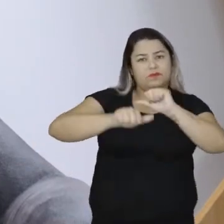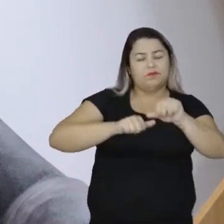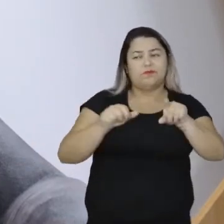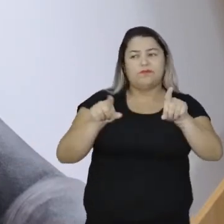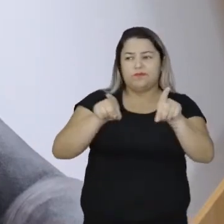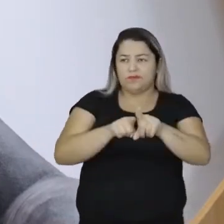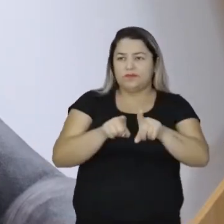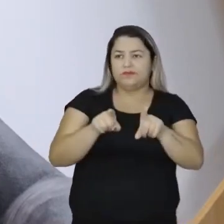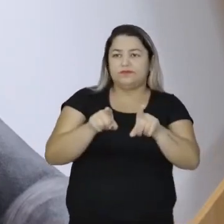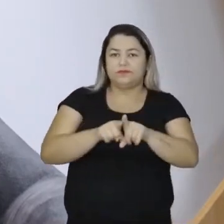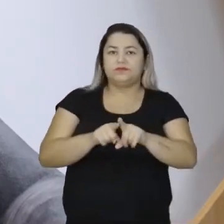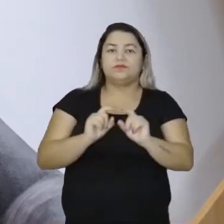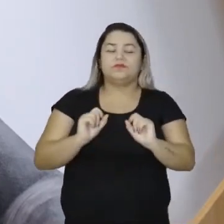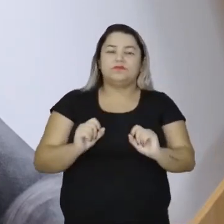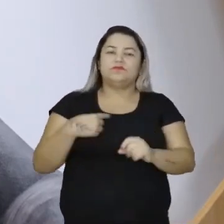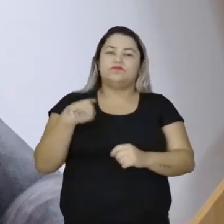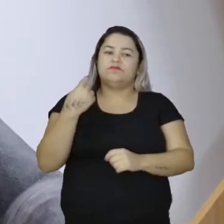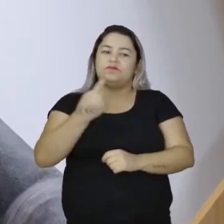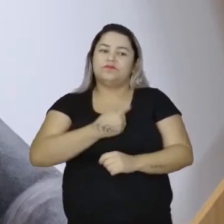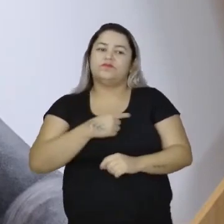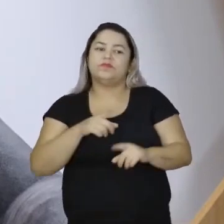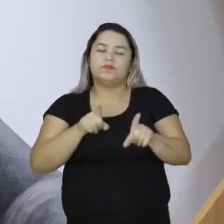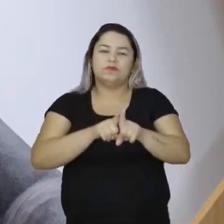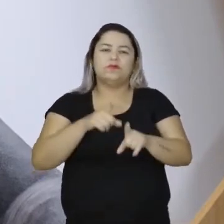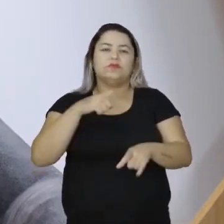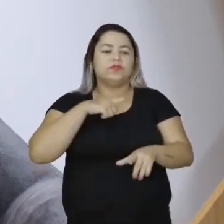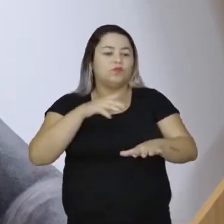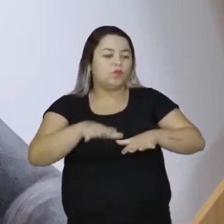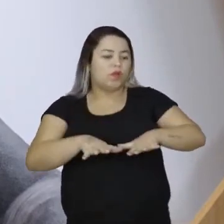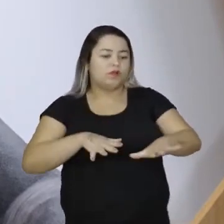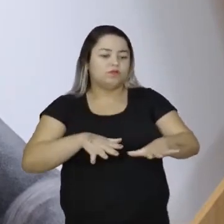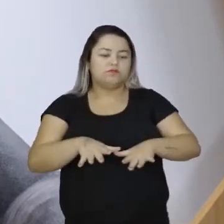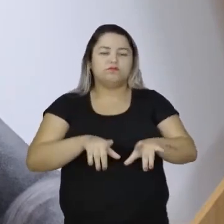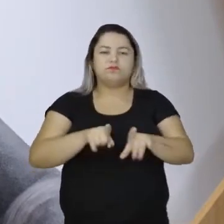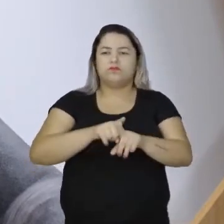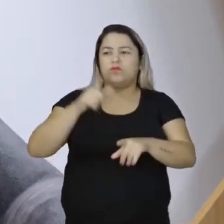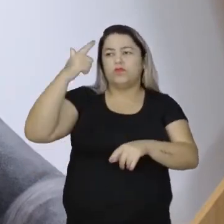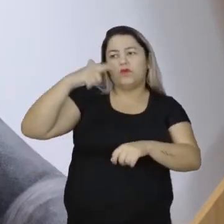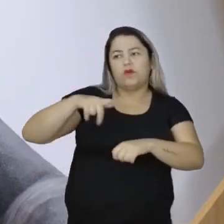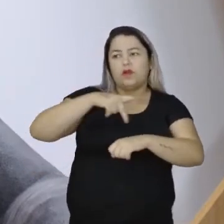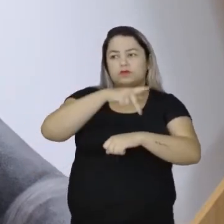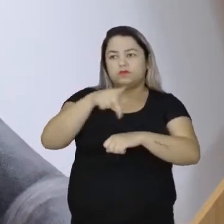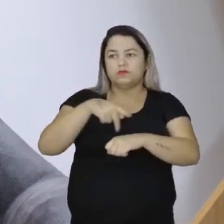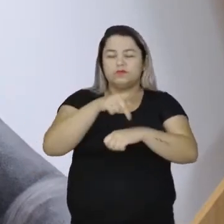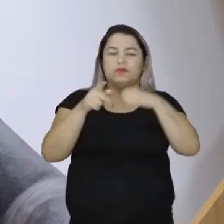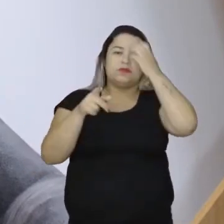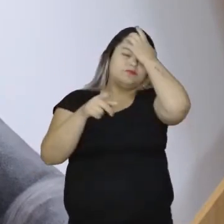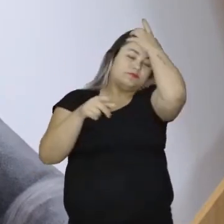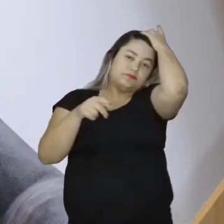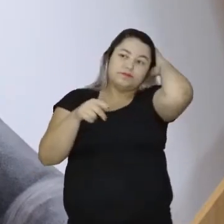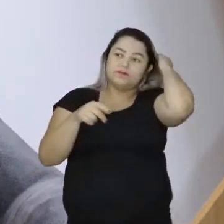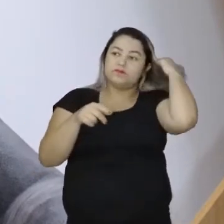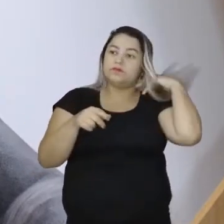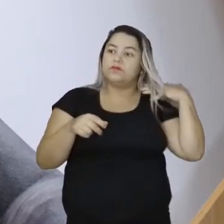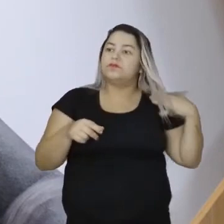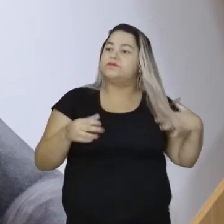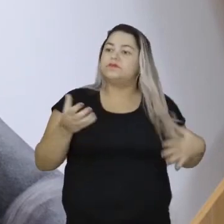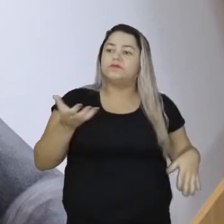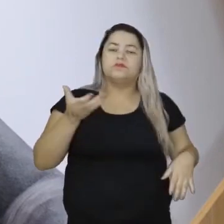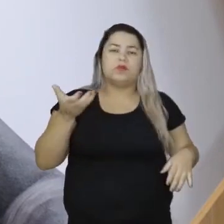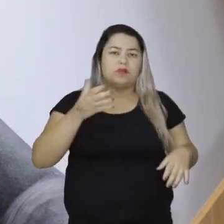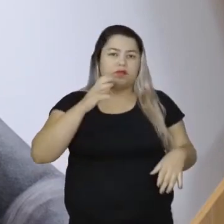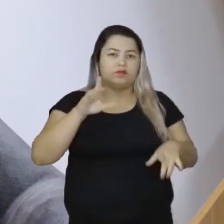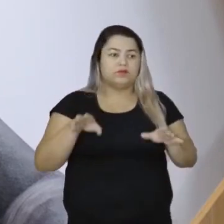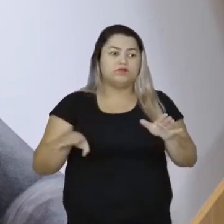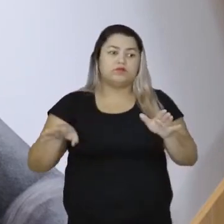climáticas, nós não somos maioria, mas existe uma movimentação internacional e nós queremos chegar à